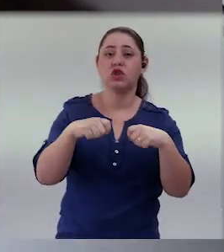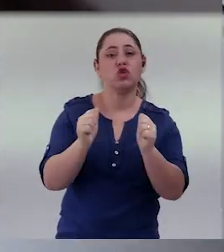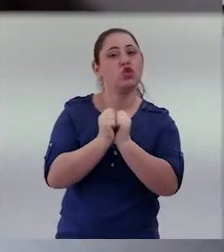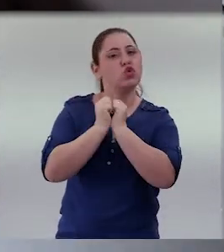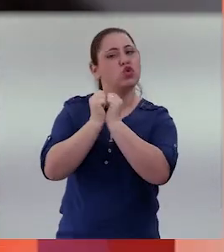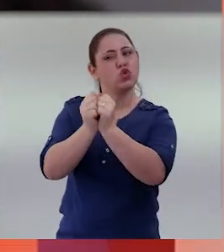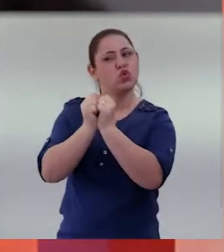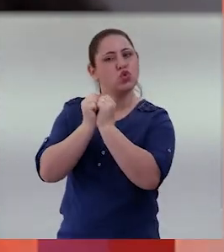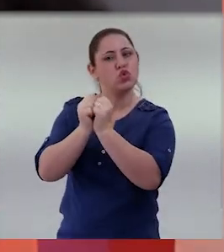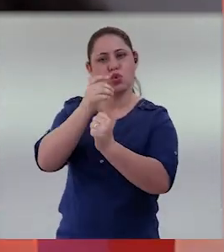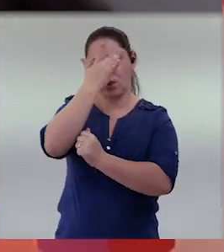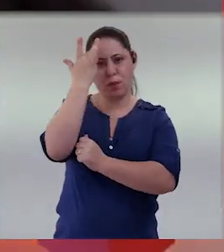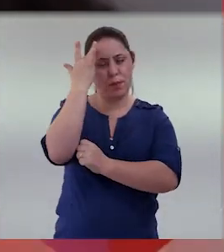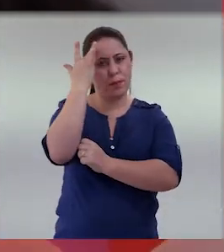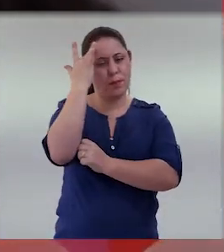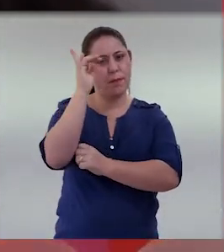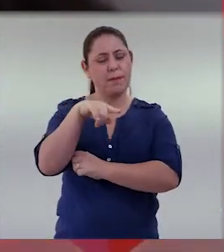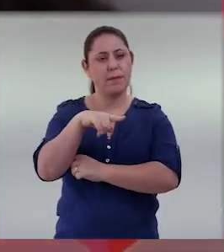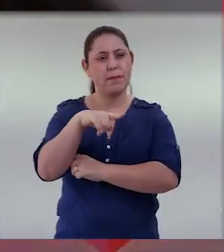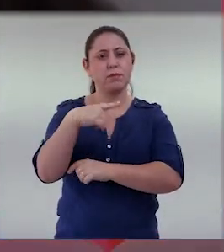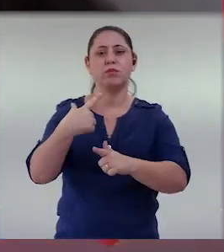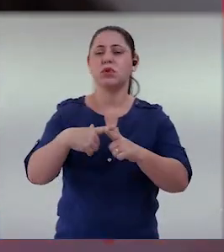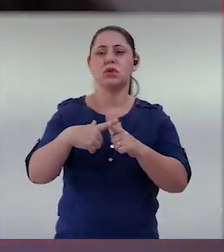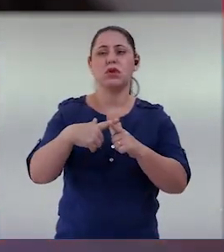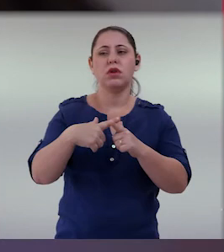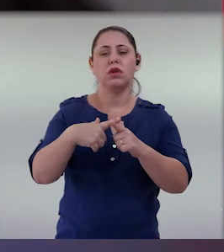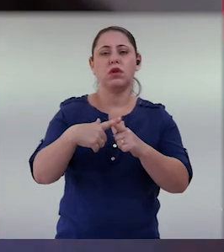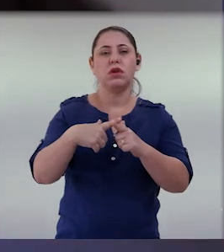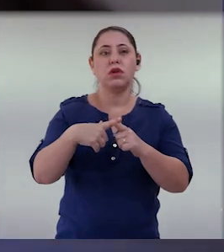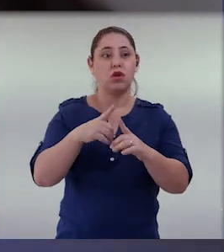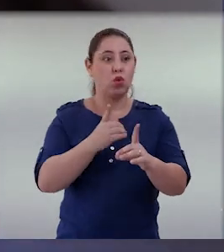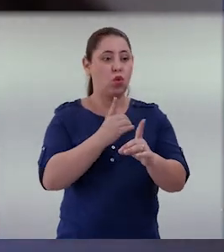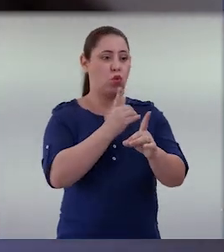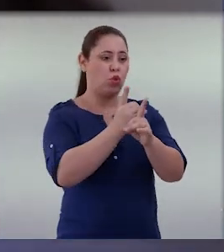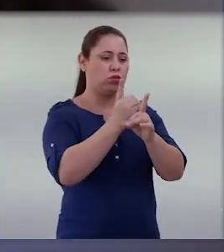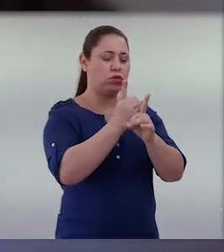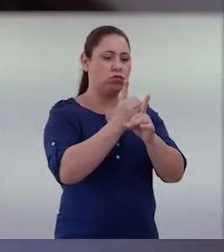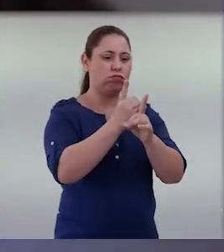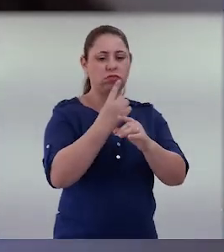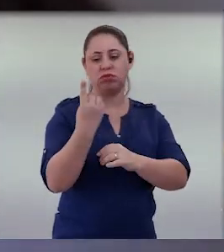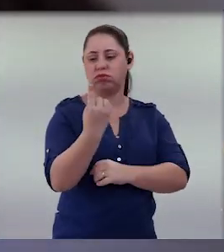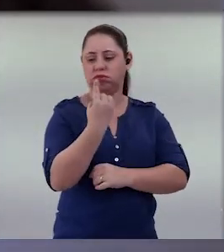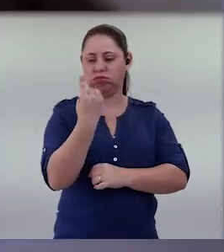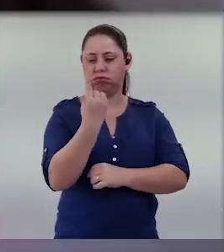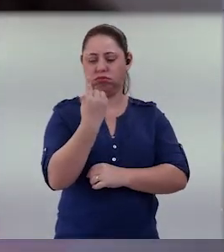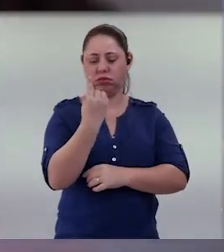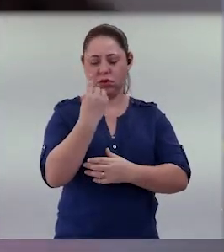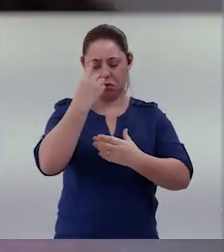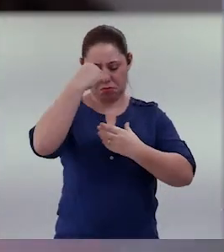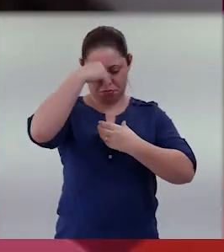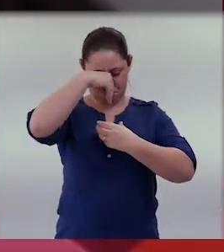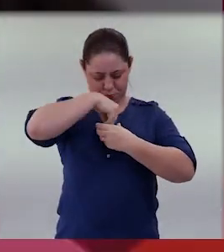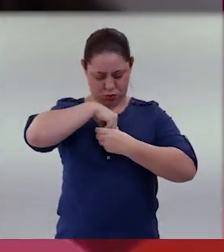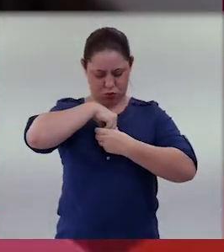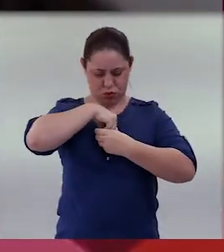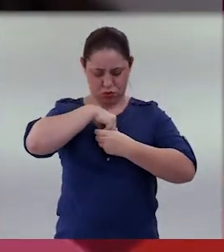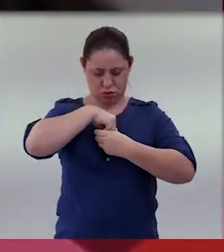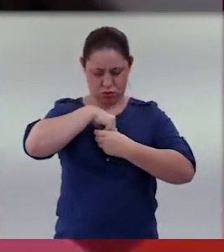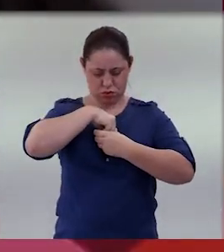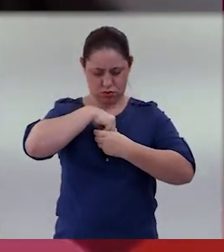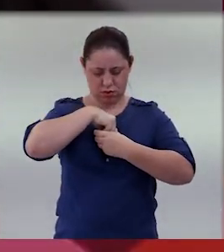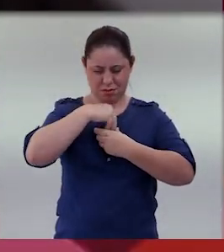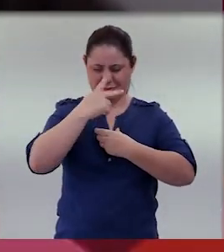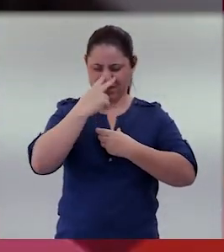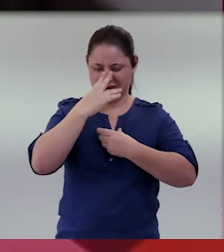está precisando da companhia de outras pessoas. E por que normalmente, quando a gente se encontra sozinho, com a gente mesmo, na